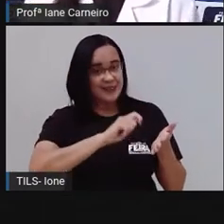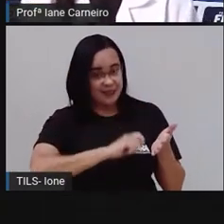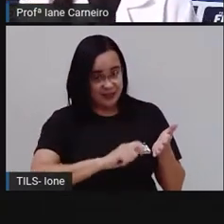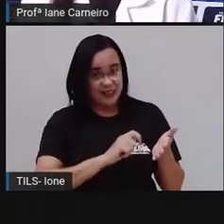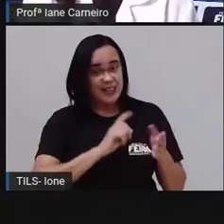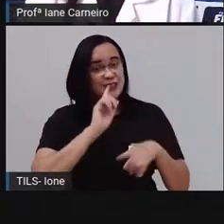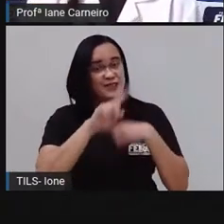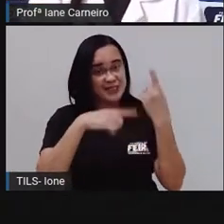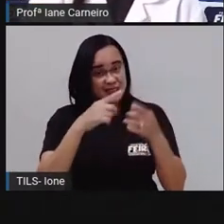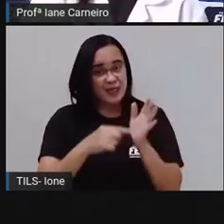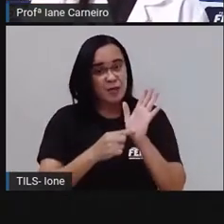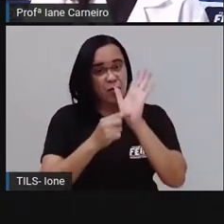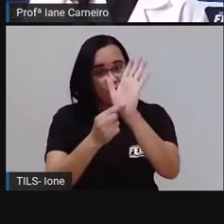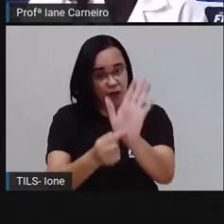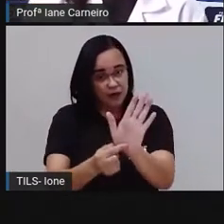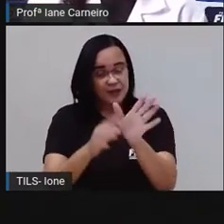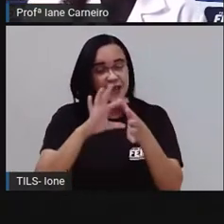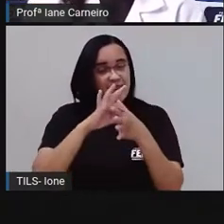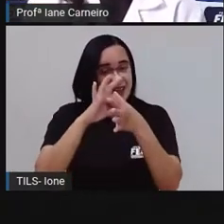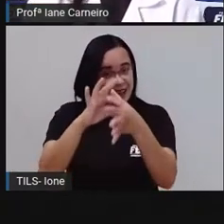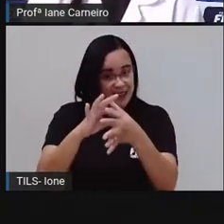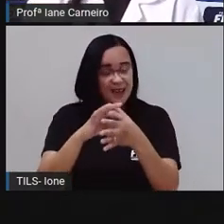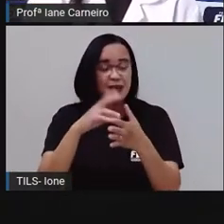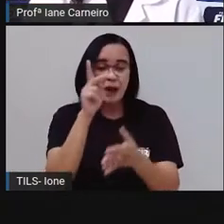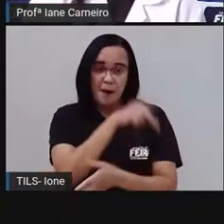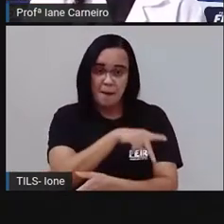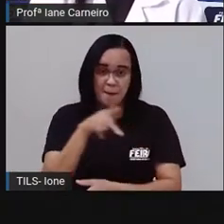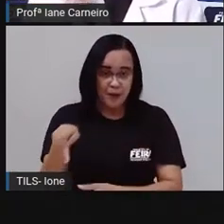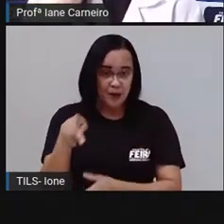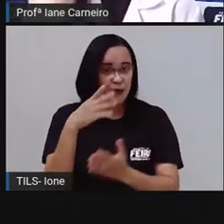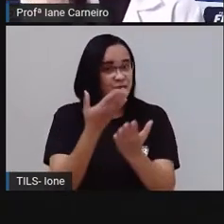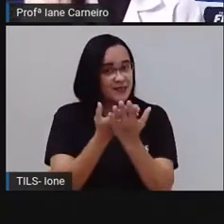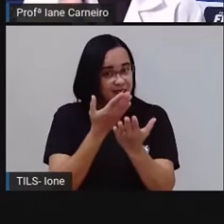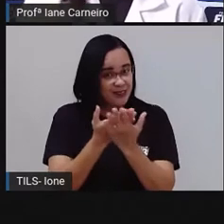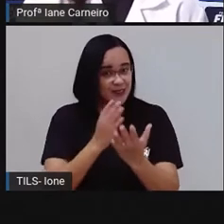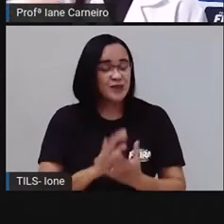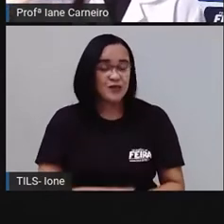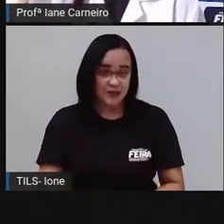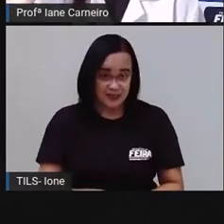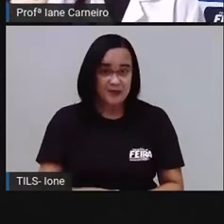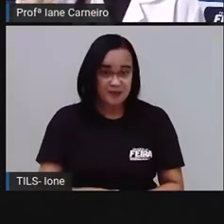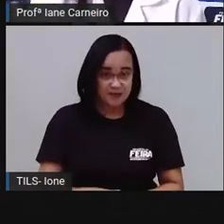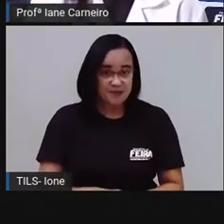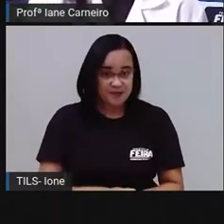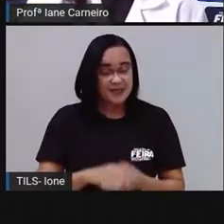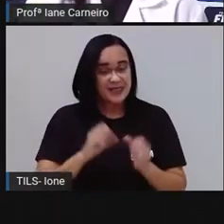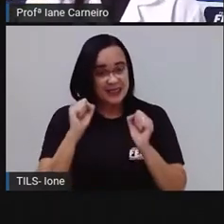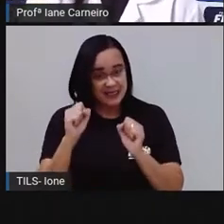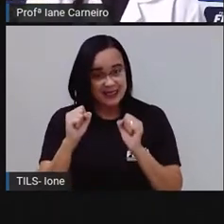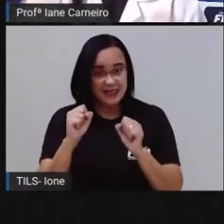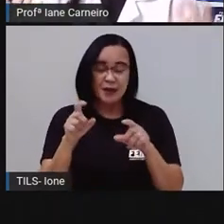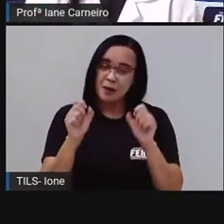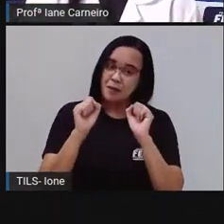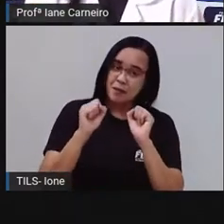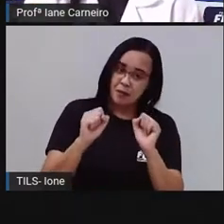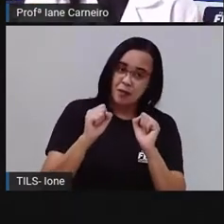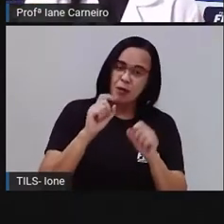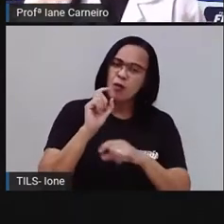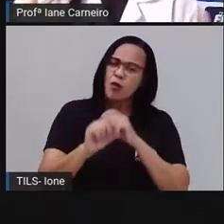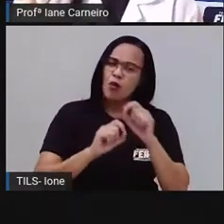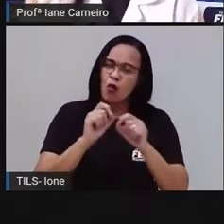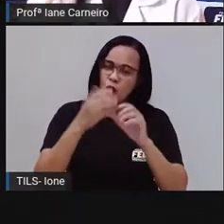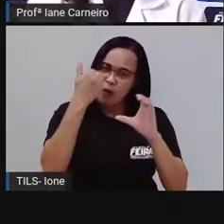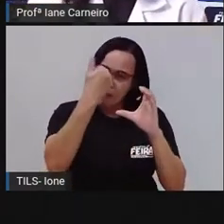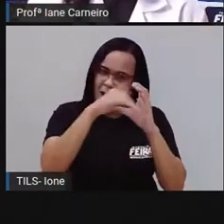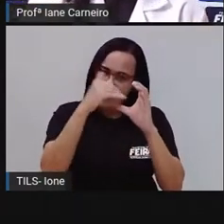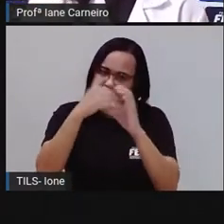estiver indo para a escola. Ou não sei como é que sua escola está fazendo, mas se você estiver podendo mandar para a sua Pró foto da sua atividade.